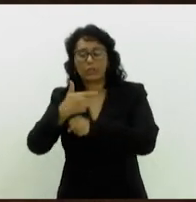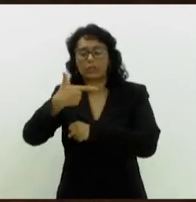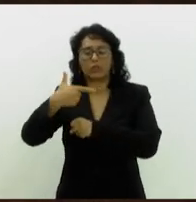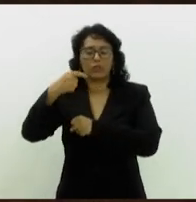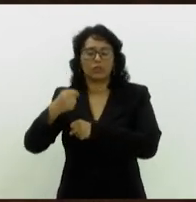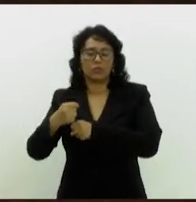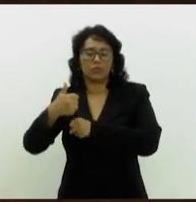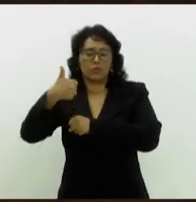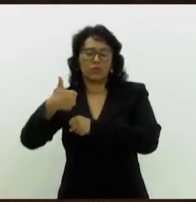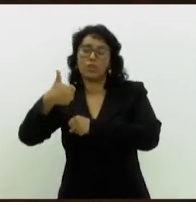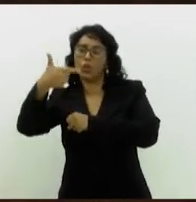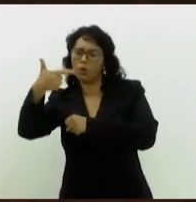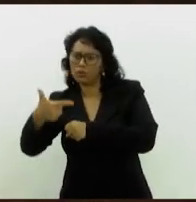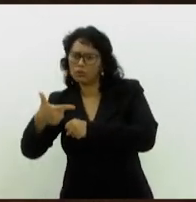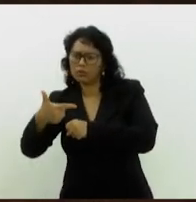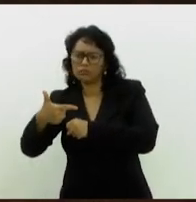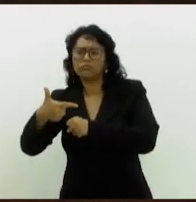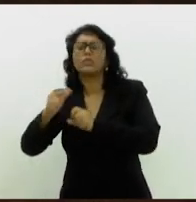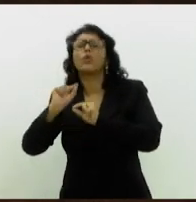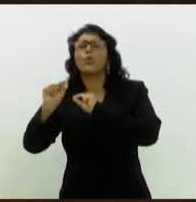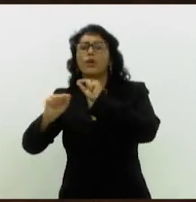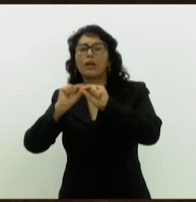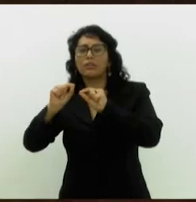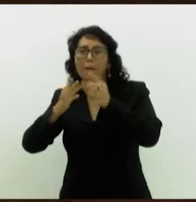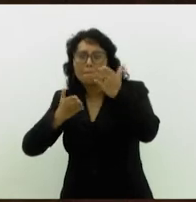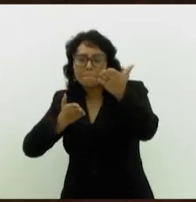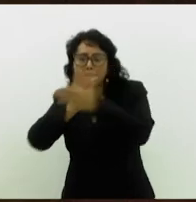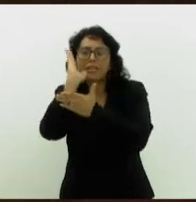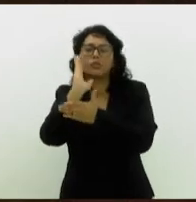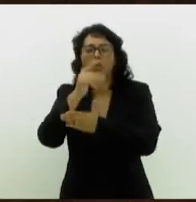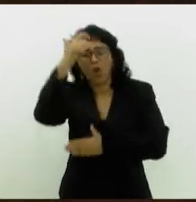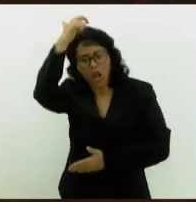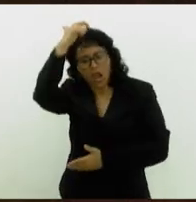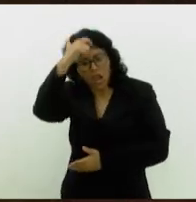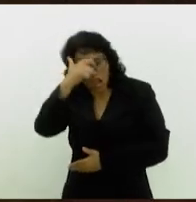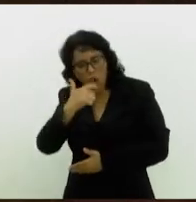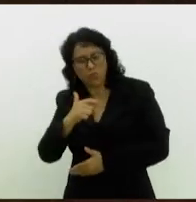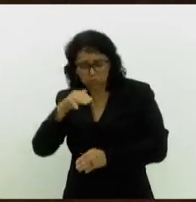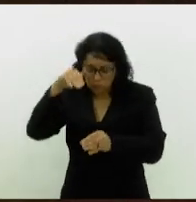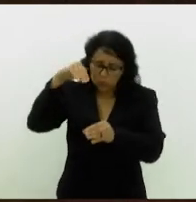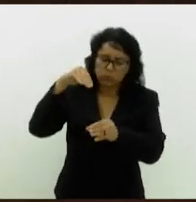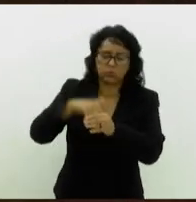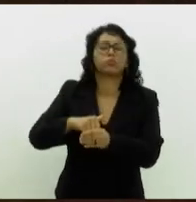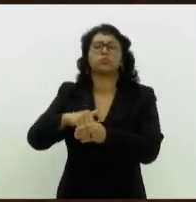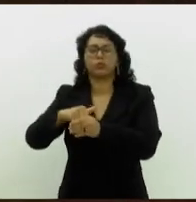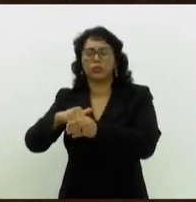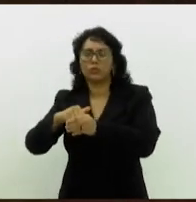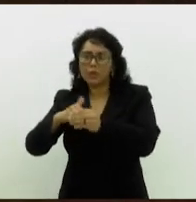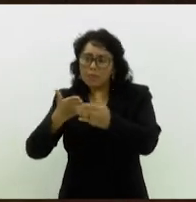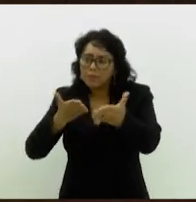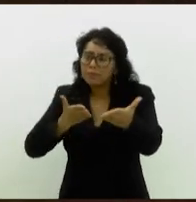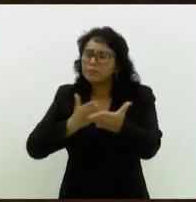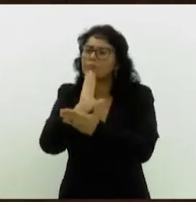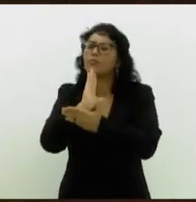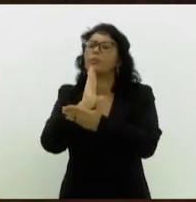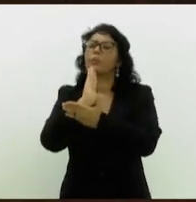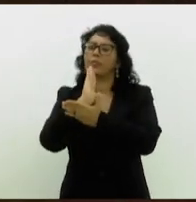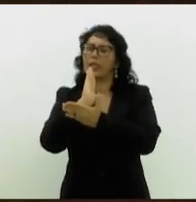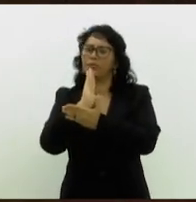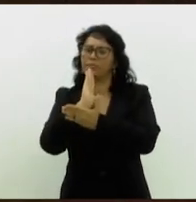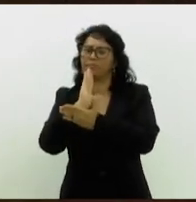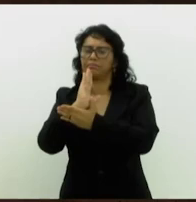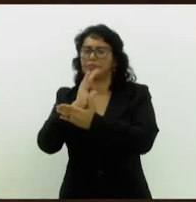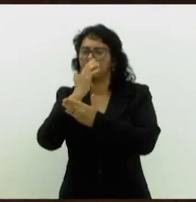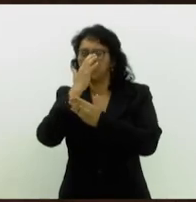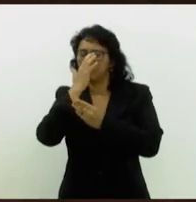aprovamos aqui eu fui coautor projeto de lei autoriz para